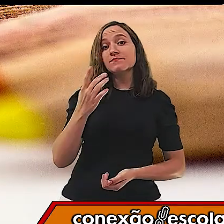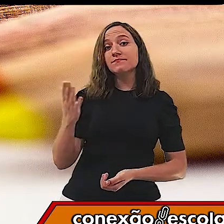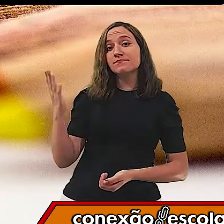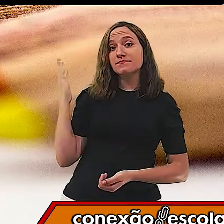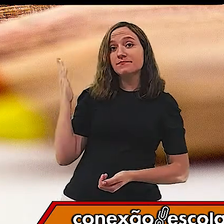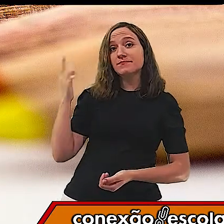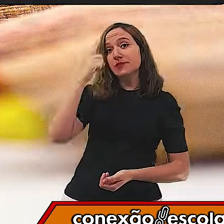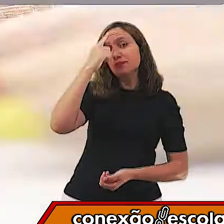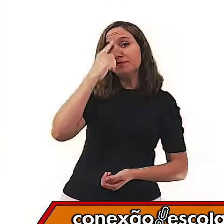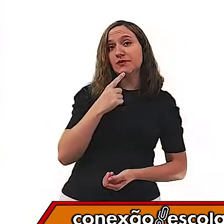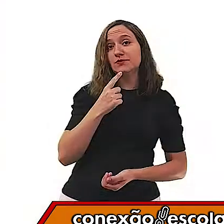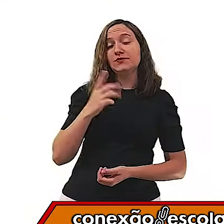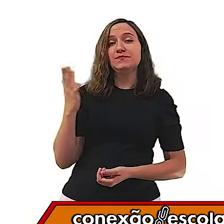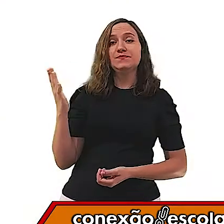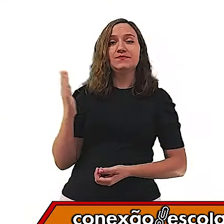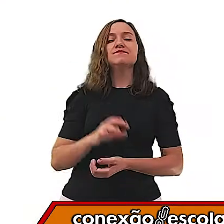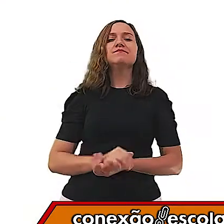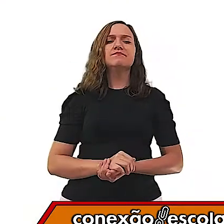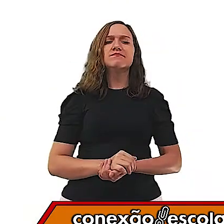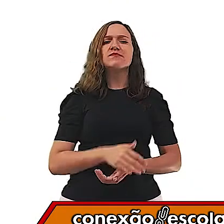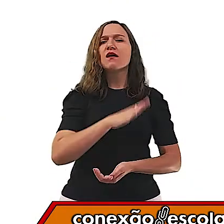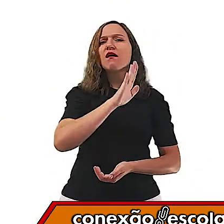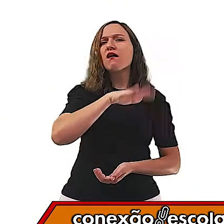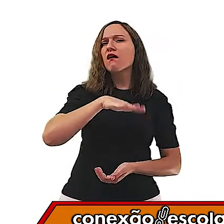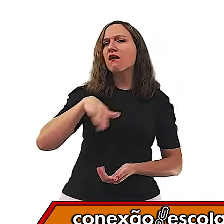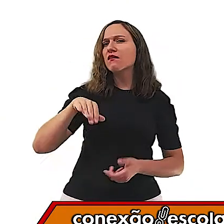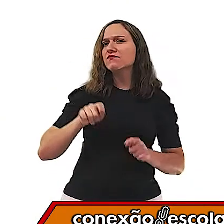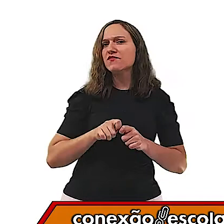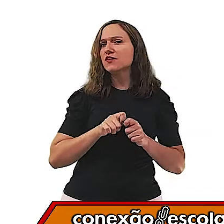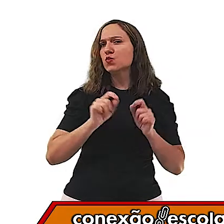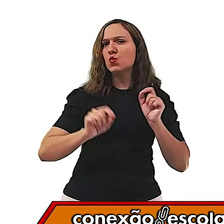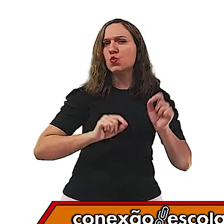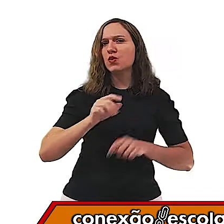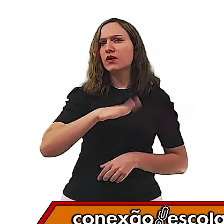para vocês verem. O que essas crianças estão fazendo?